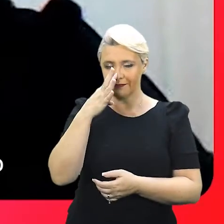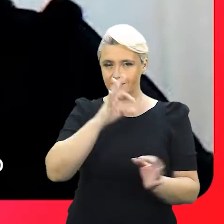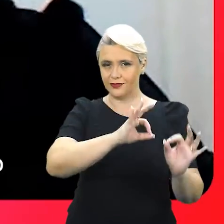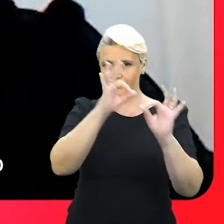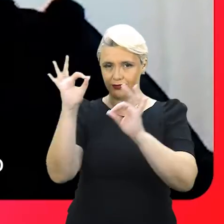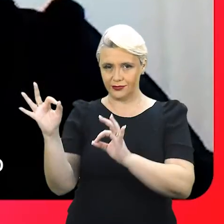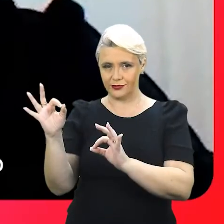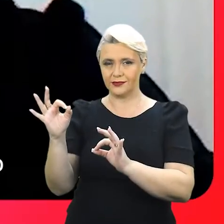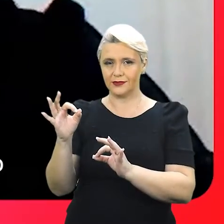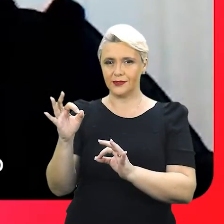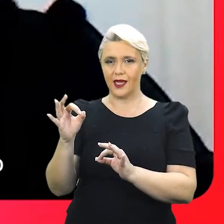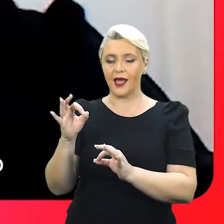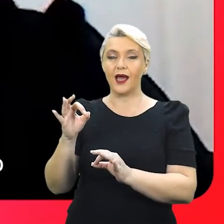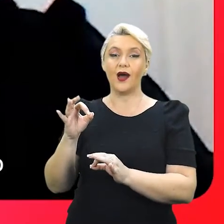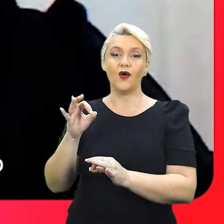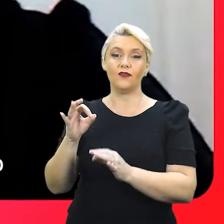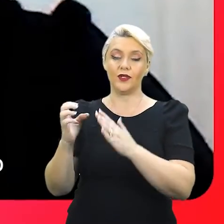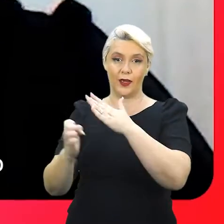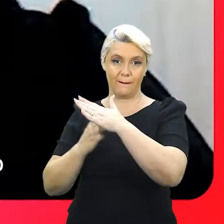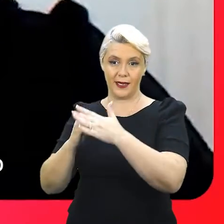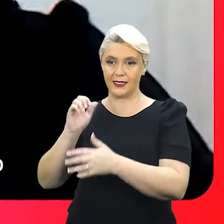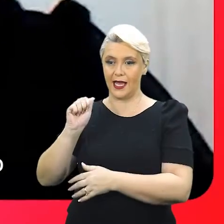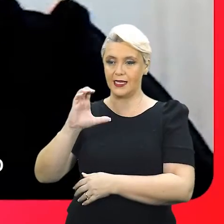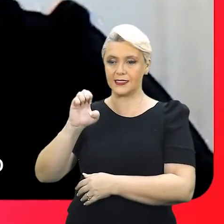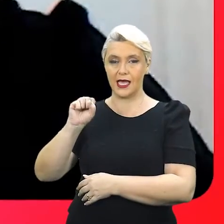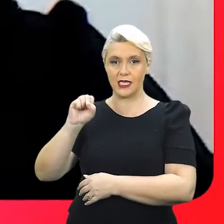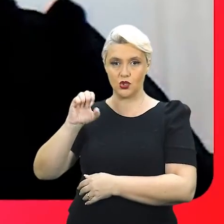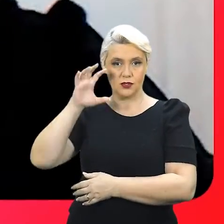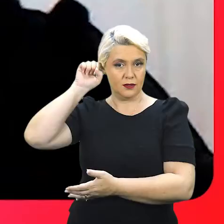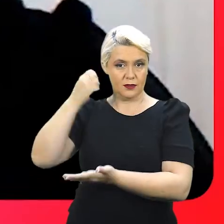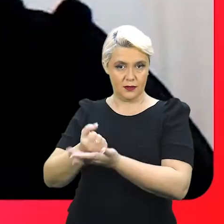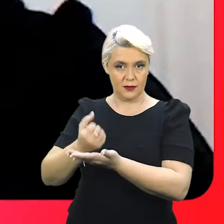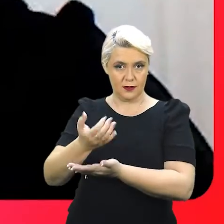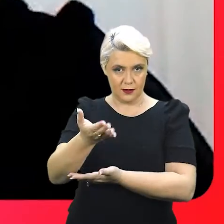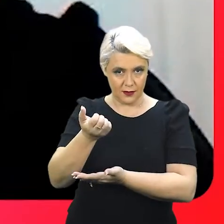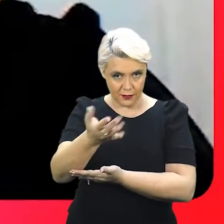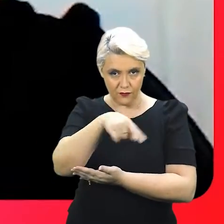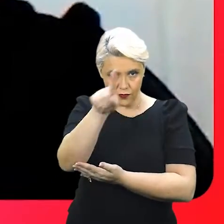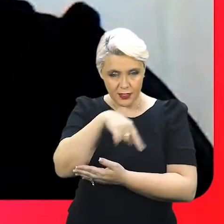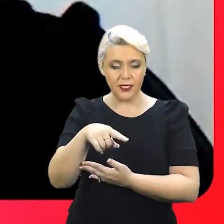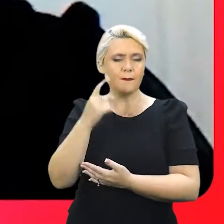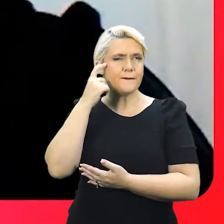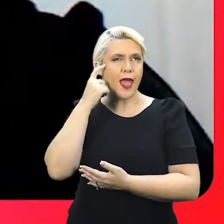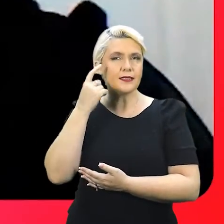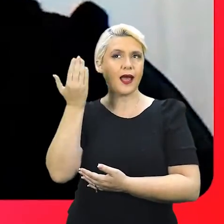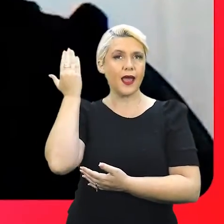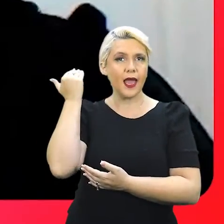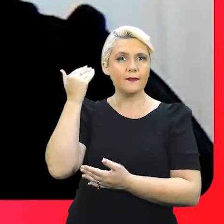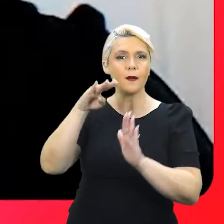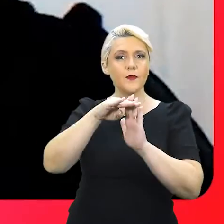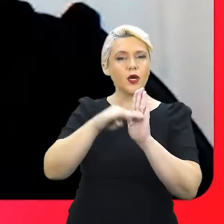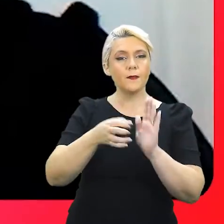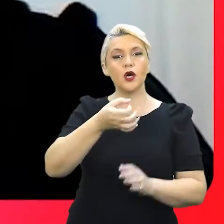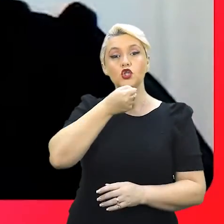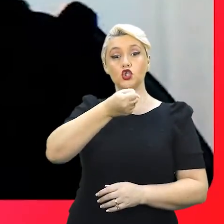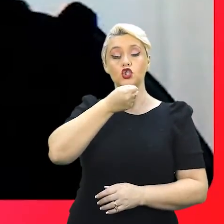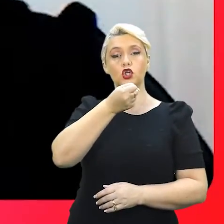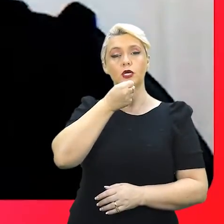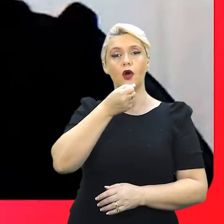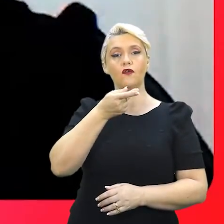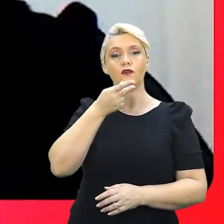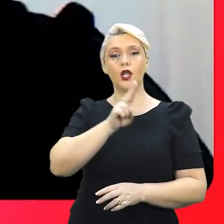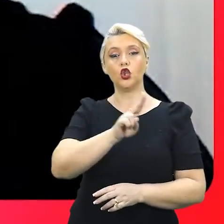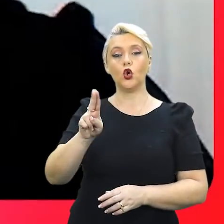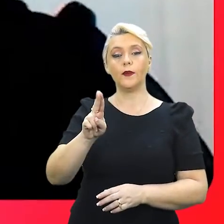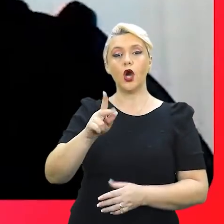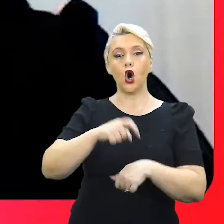o Acesso Podcast com o brilhante Antônio José, pensem o que era uma rádio na época, com um programa de jornalismo chamado